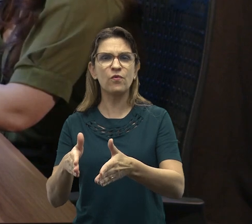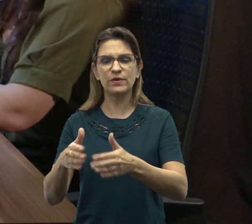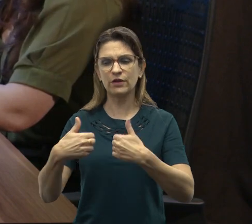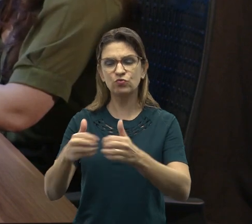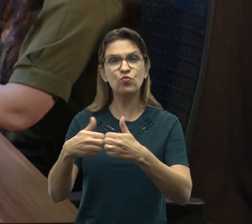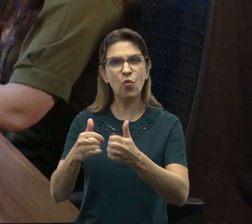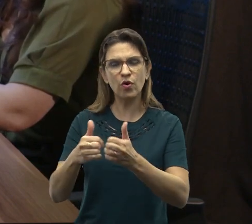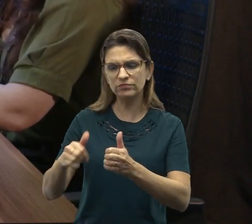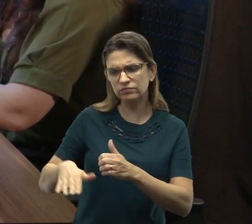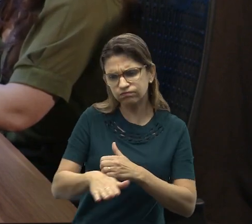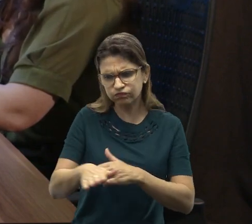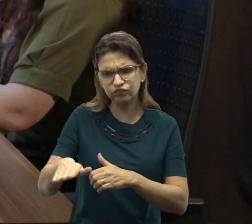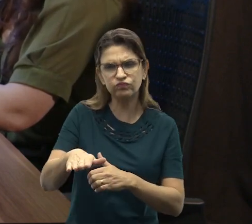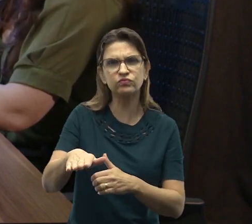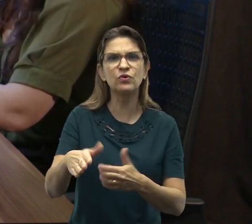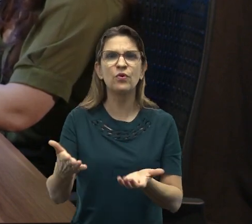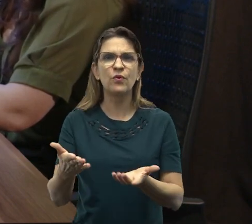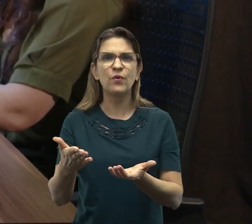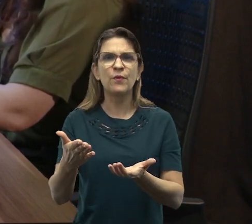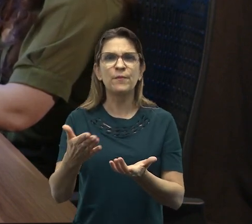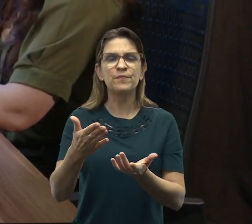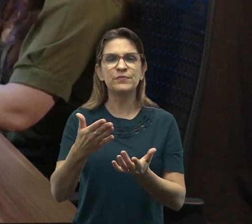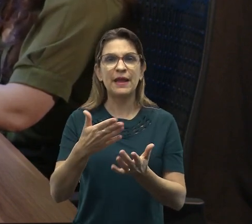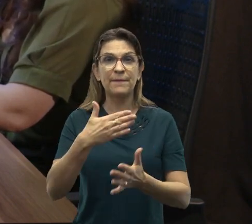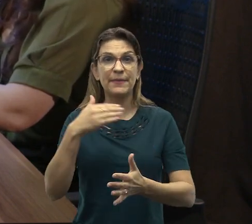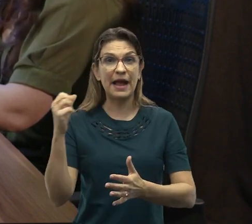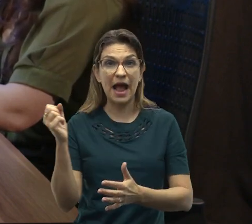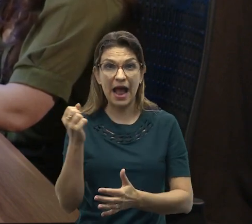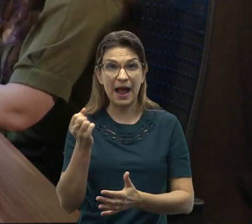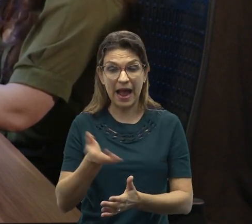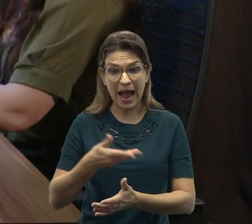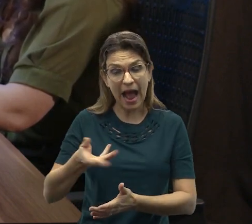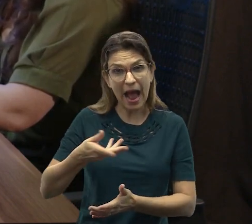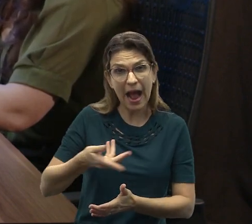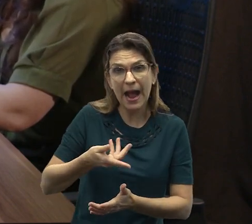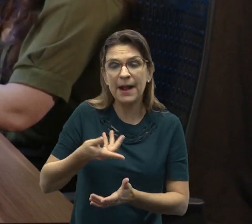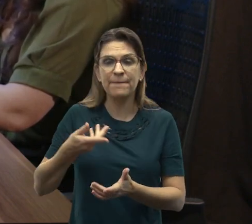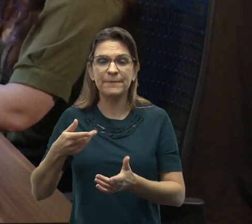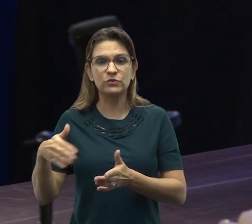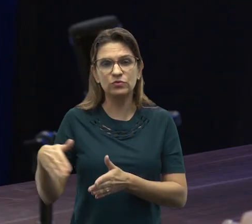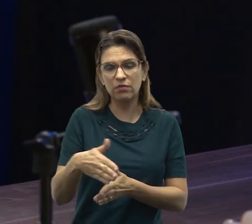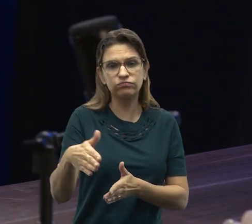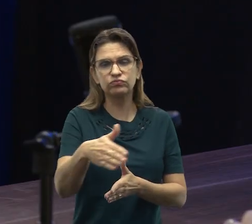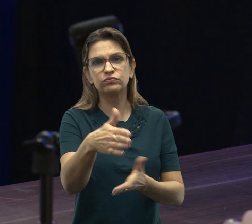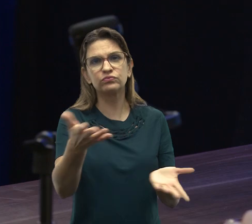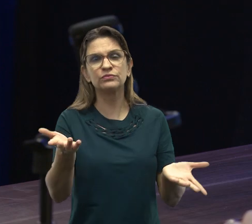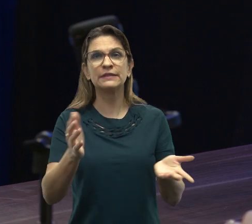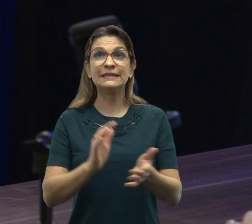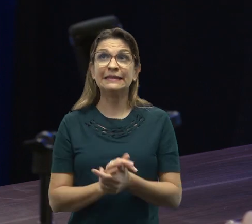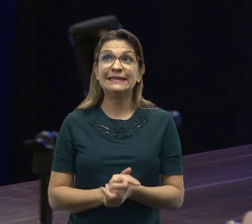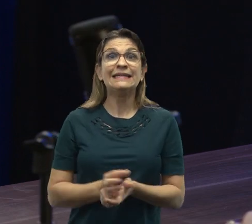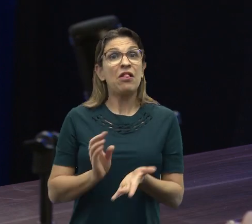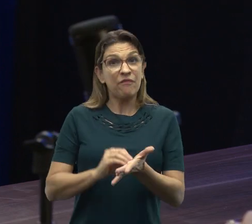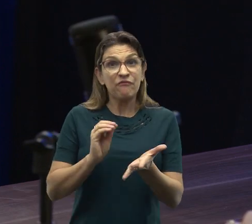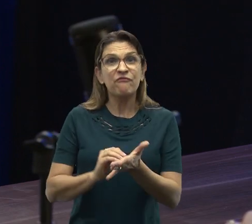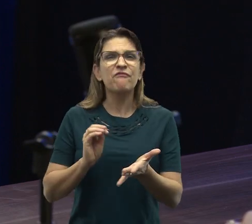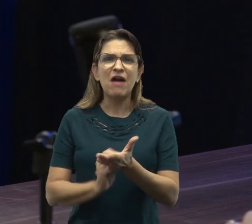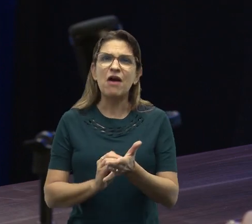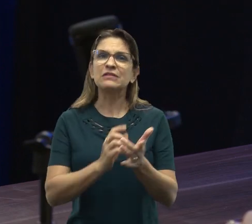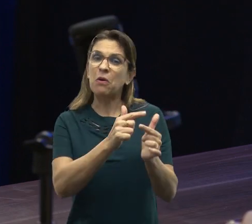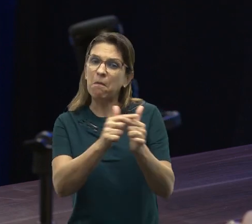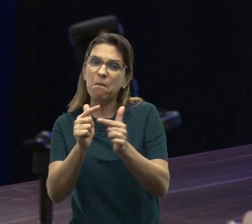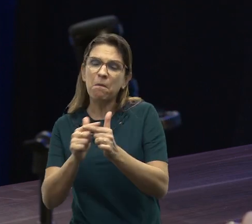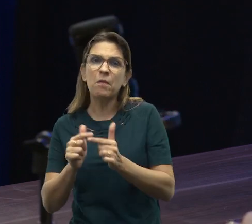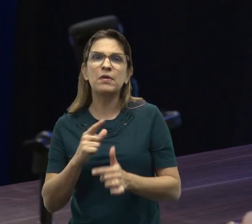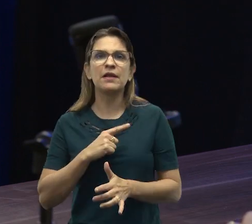de maneira mais rápida de um ponto ao outro. Então, assim, eu acho que neste momento, que Campo Grande